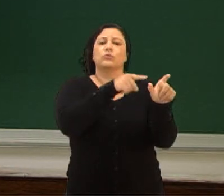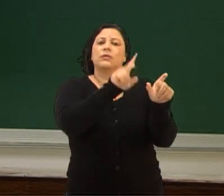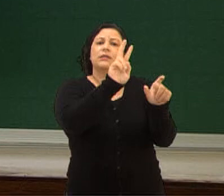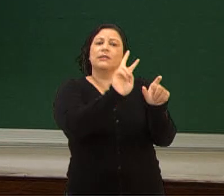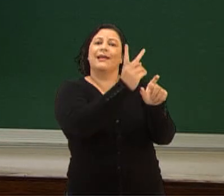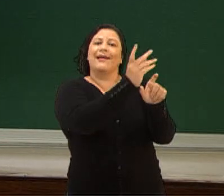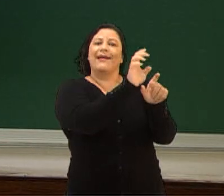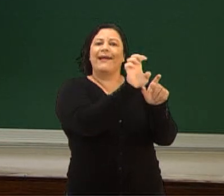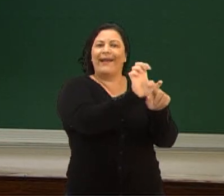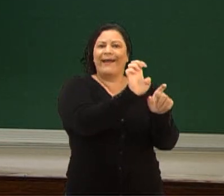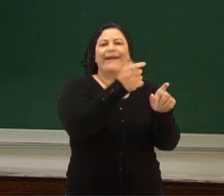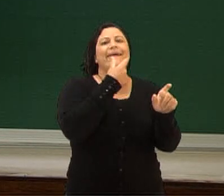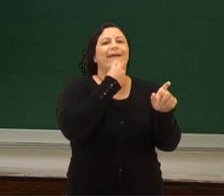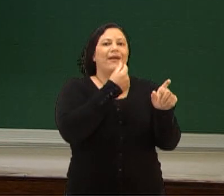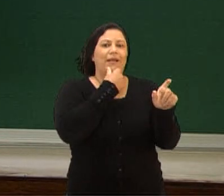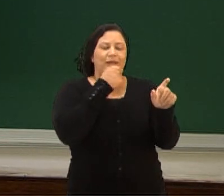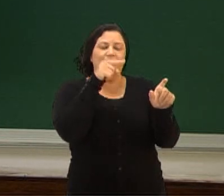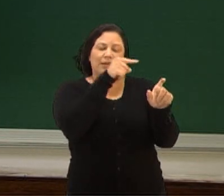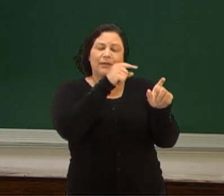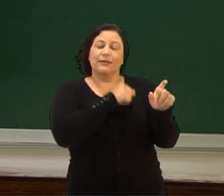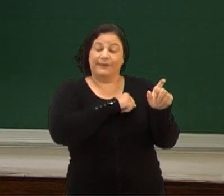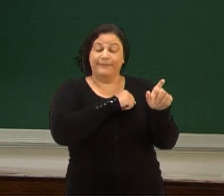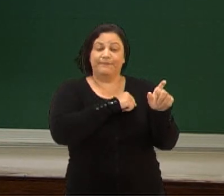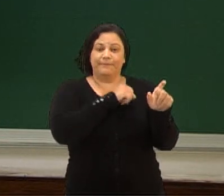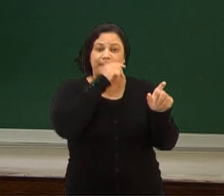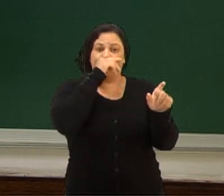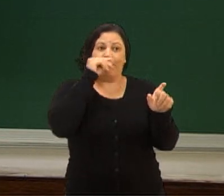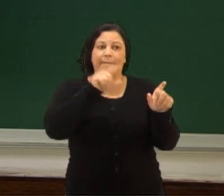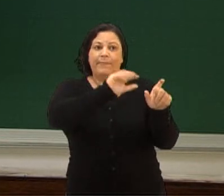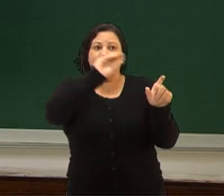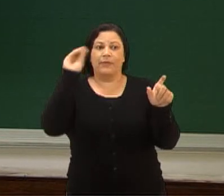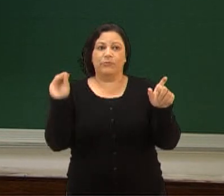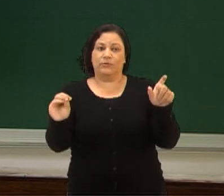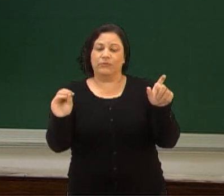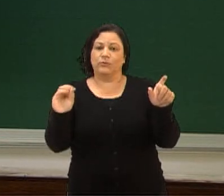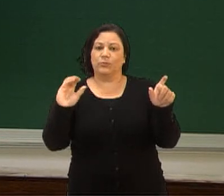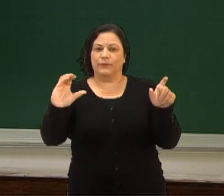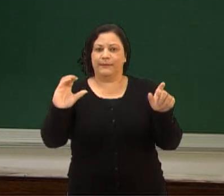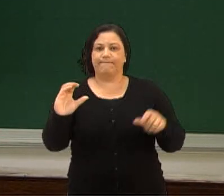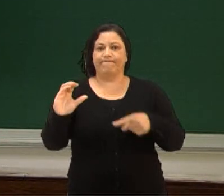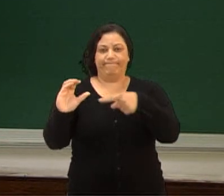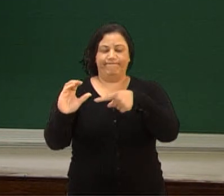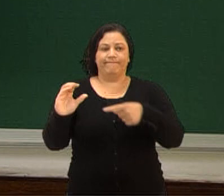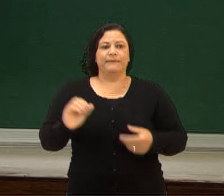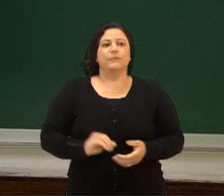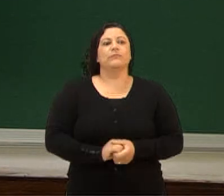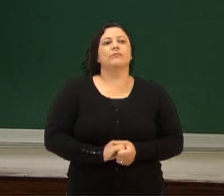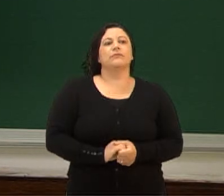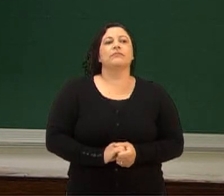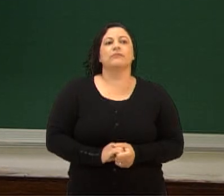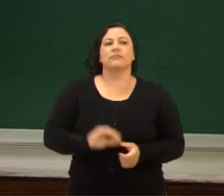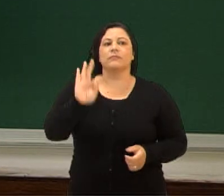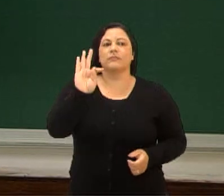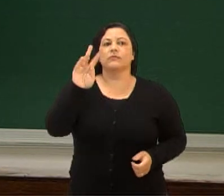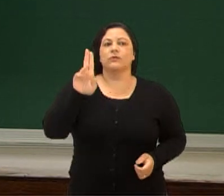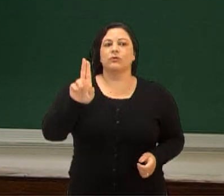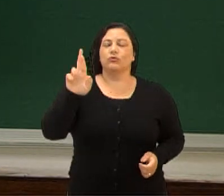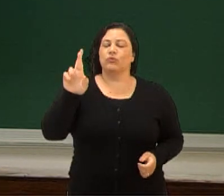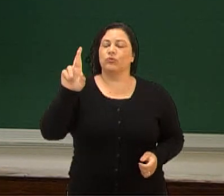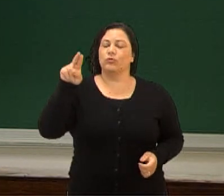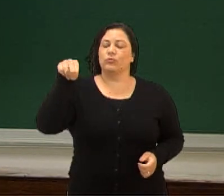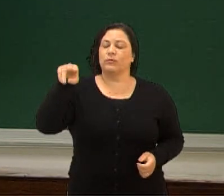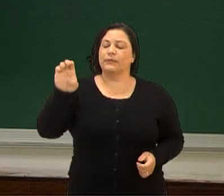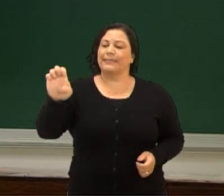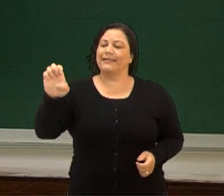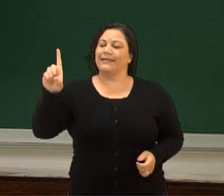ele, terceira pessoa do singular. Então, por isso nós usamos has. E o verbo turn, que no caso aqui a gente acrescenta o ed porque ele é um